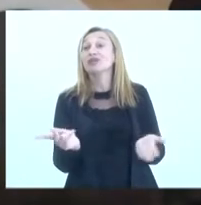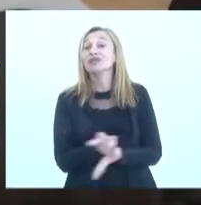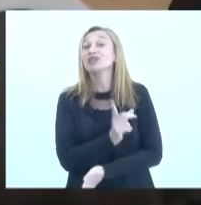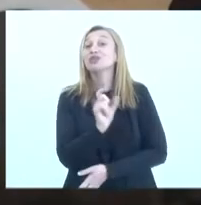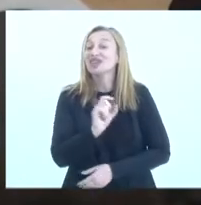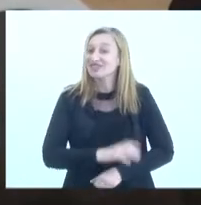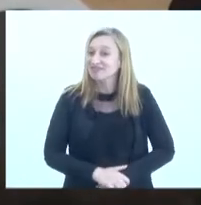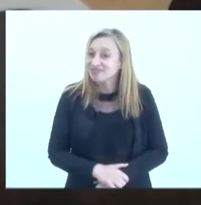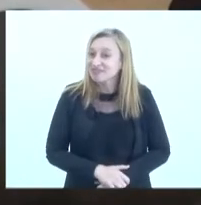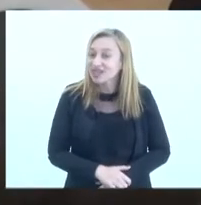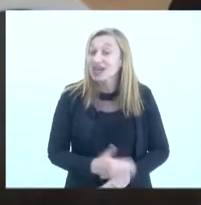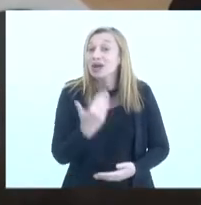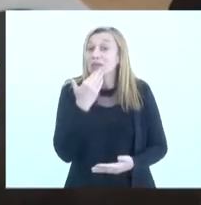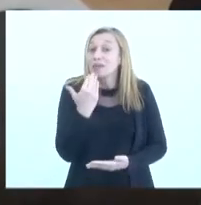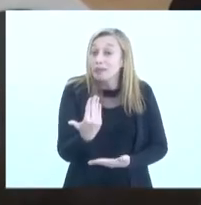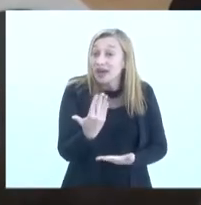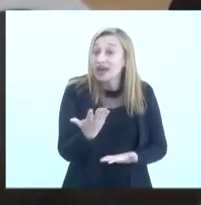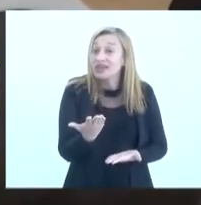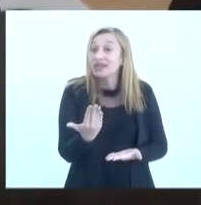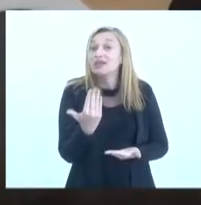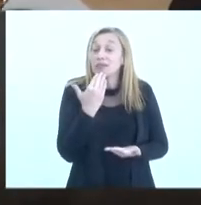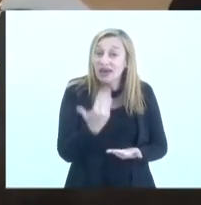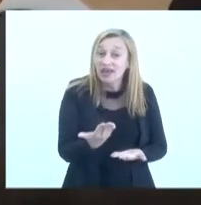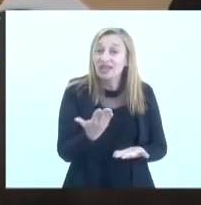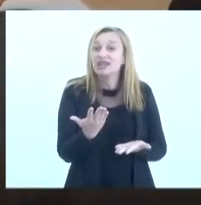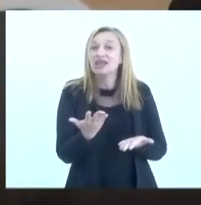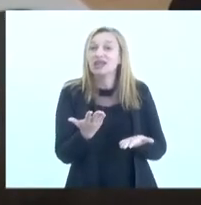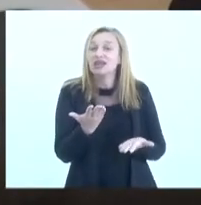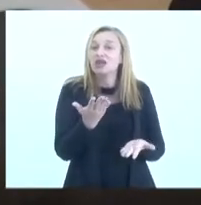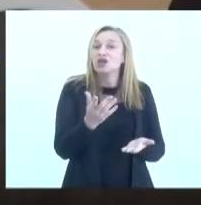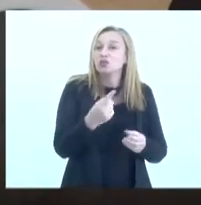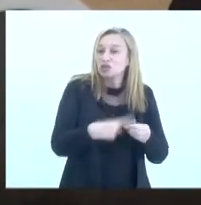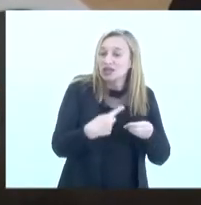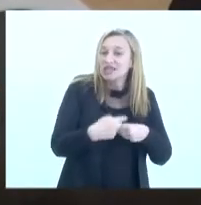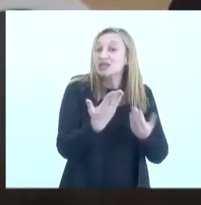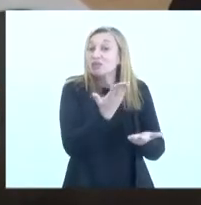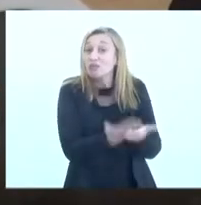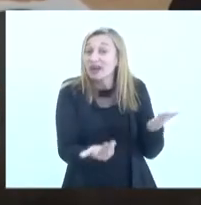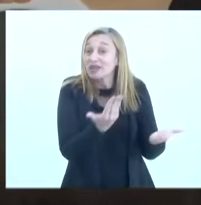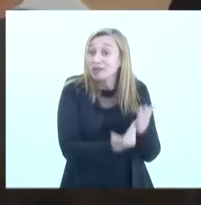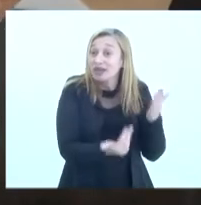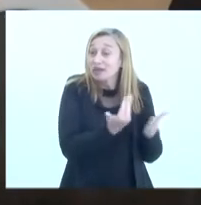né, a gente perde, o município perde, e, logicamente,